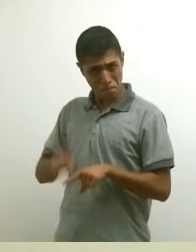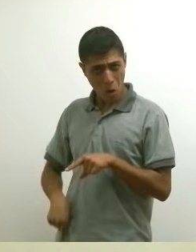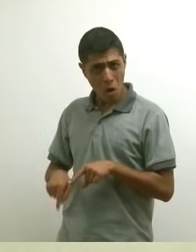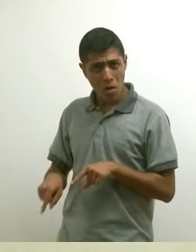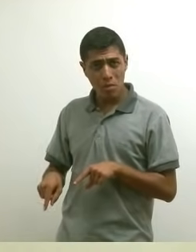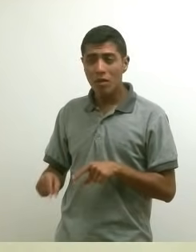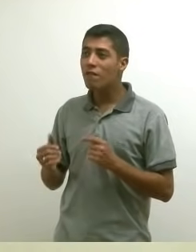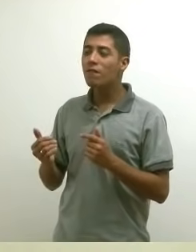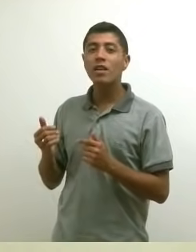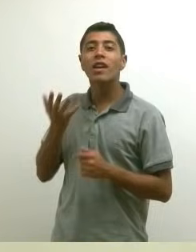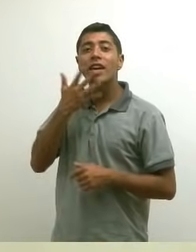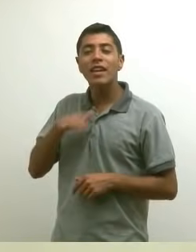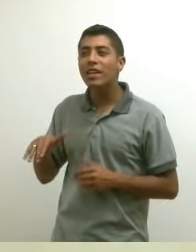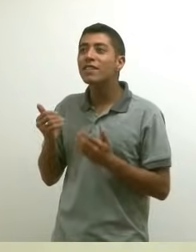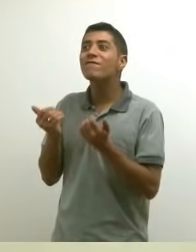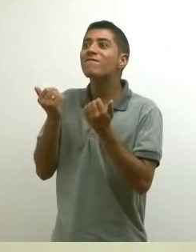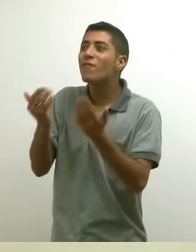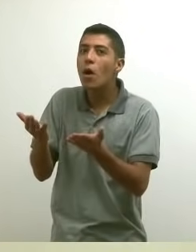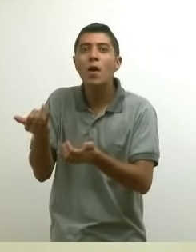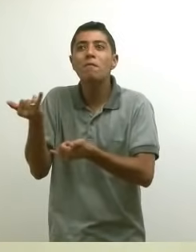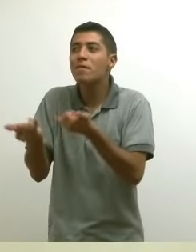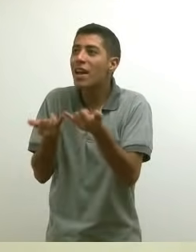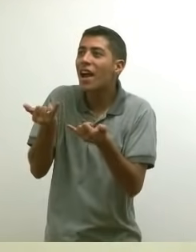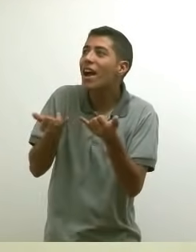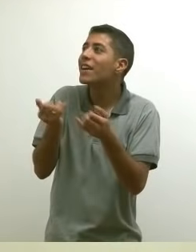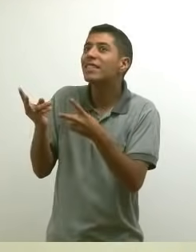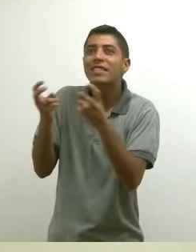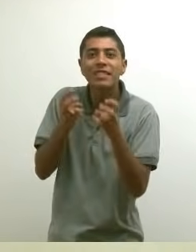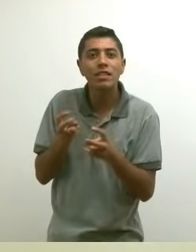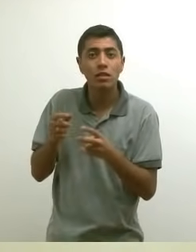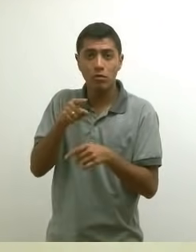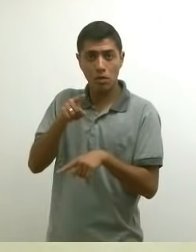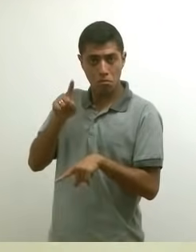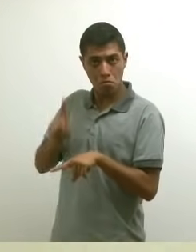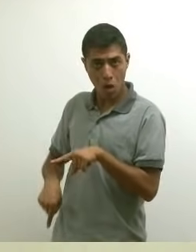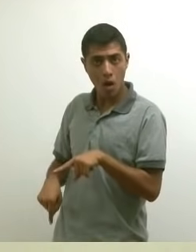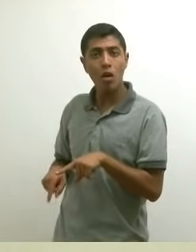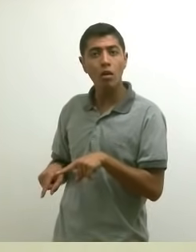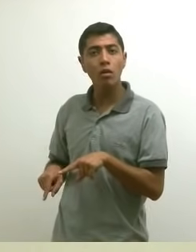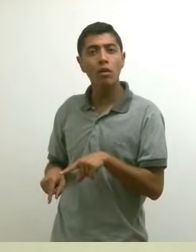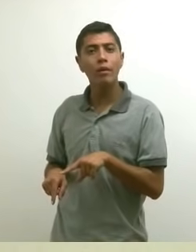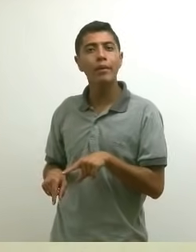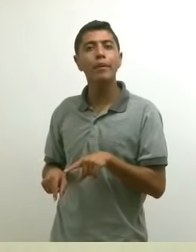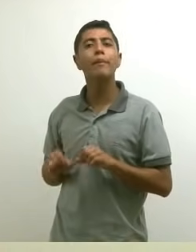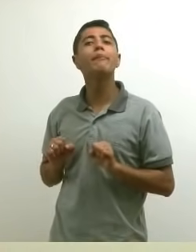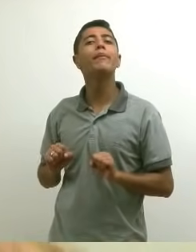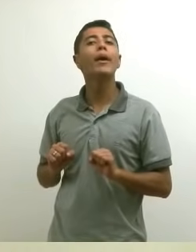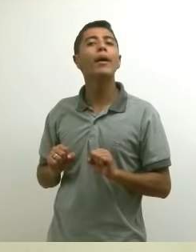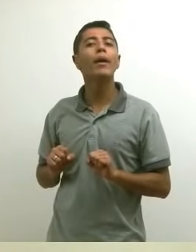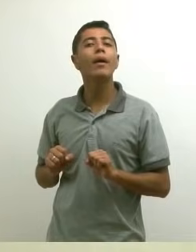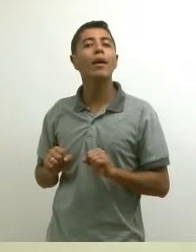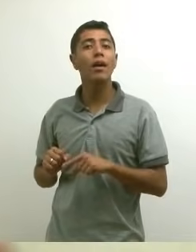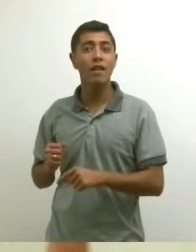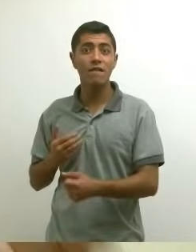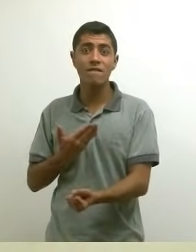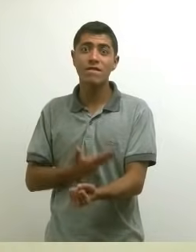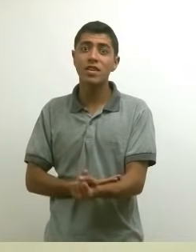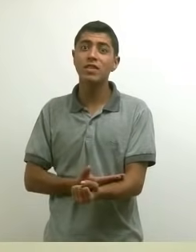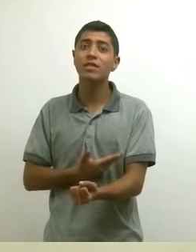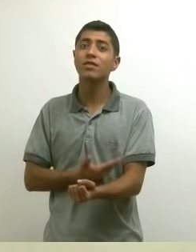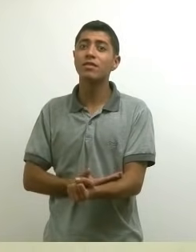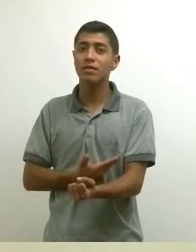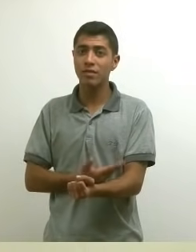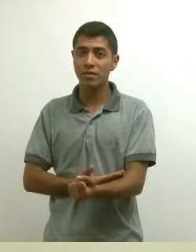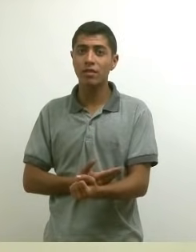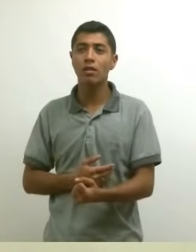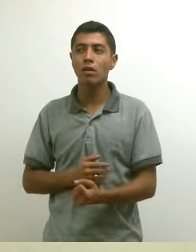você está provavelmente estimulando uma dicção ela vai ficar viciada ela vai fugir pra ir na casa de alguém ver televisão eu acho que